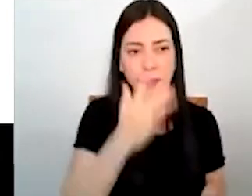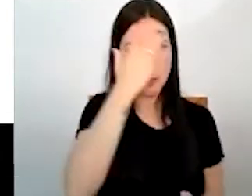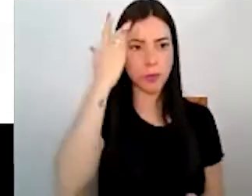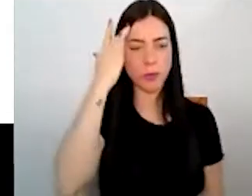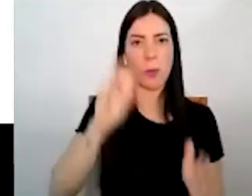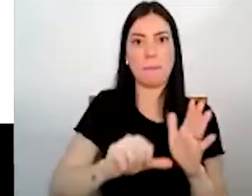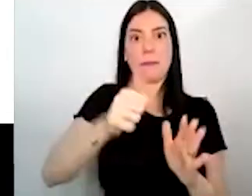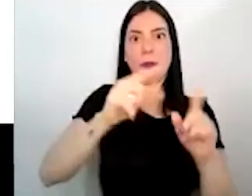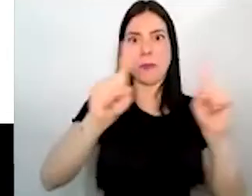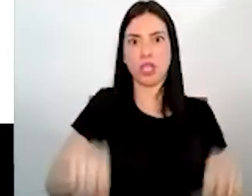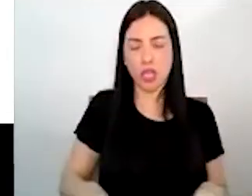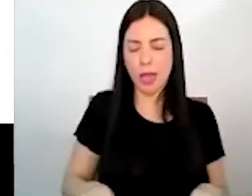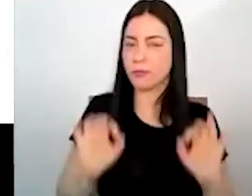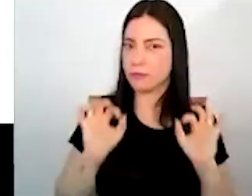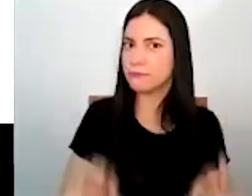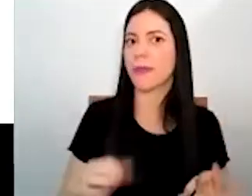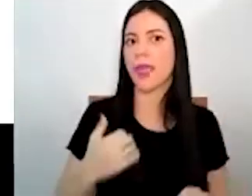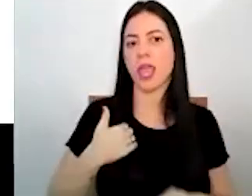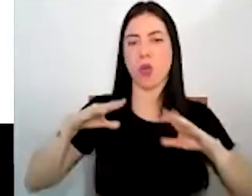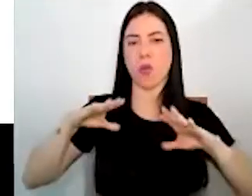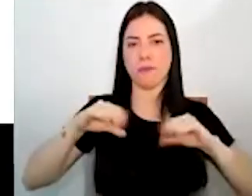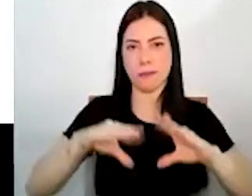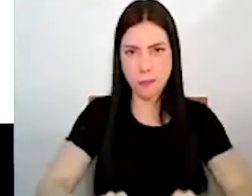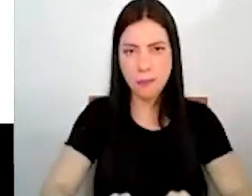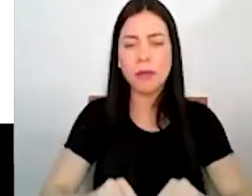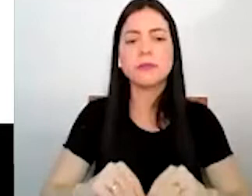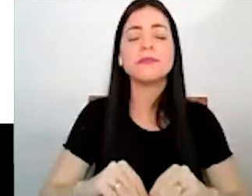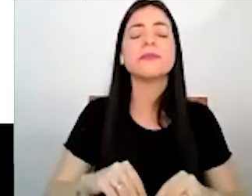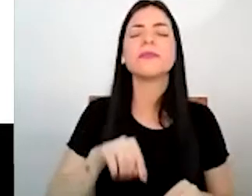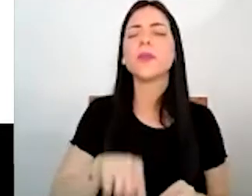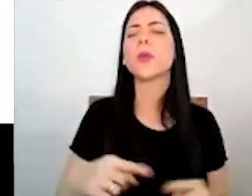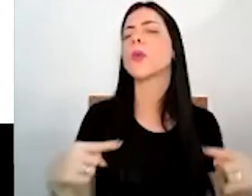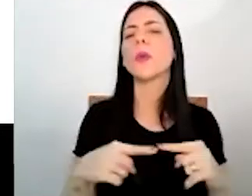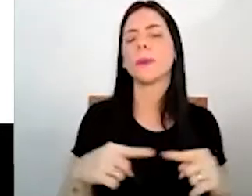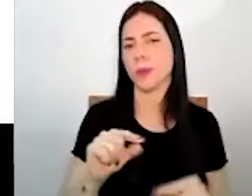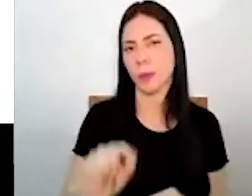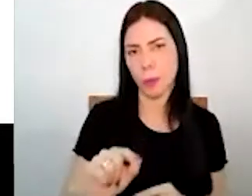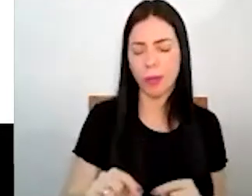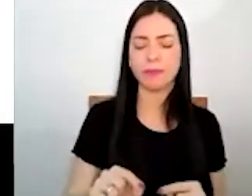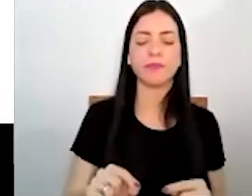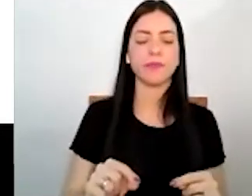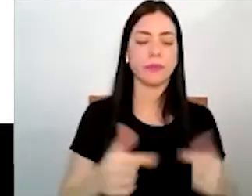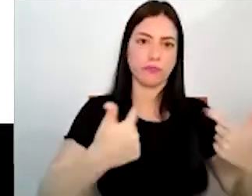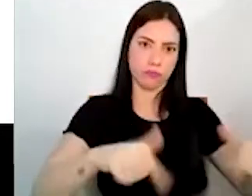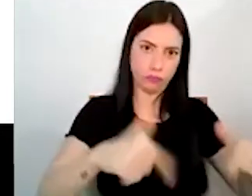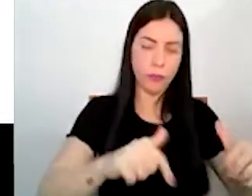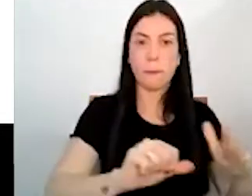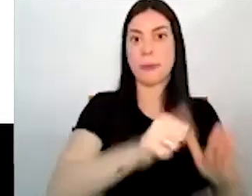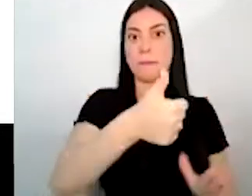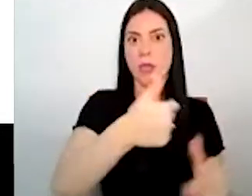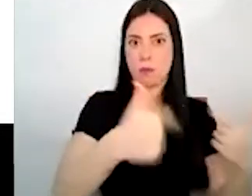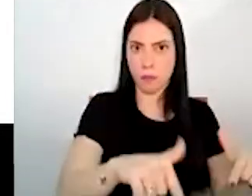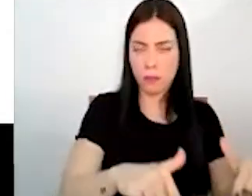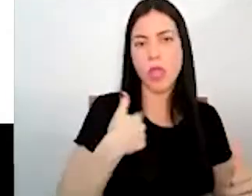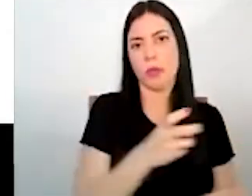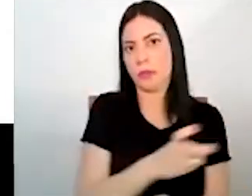que eu fiz, num período que eu tinha saído do meu primeiro emprego. Eu sou uma pessoa cuja trajetória é marcada por isso. Eu tenho, na verdade,